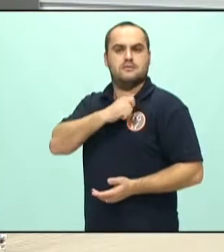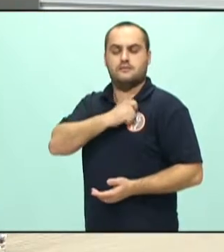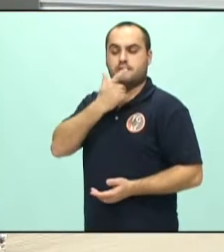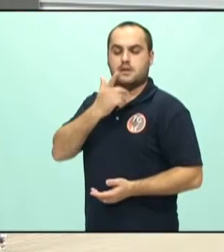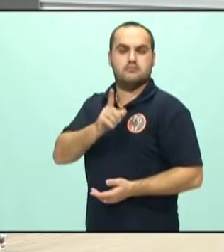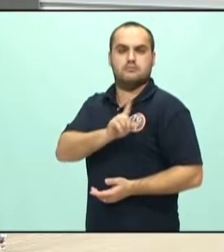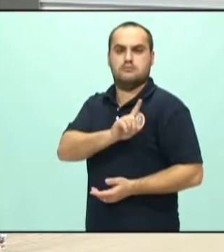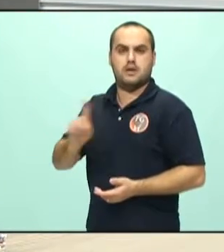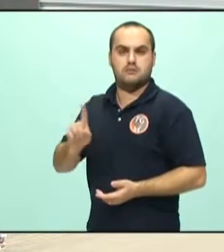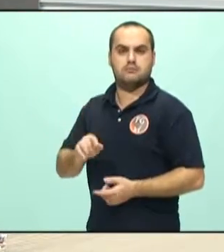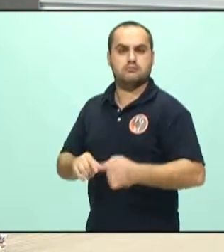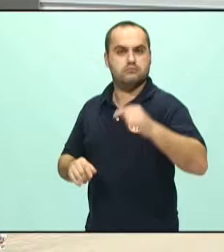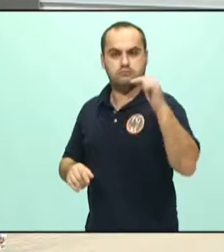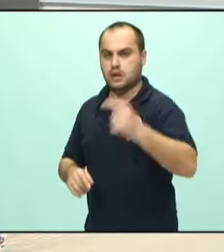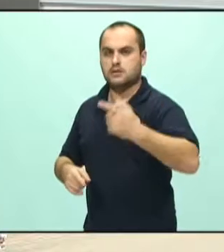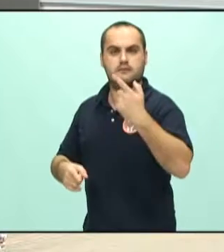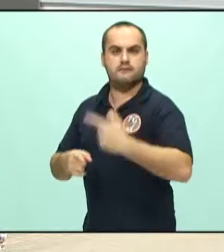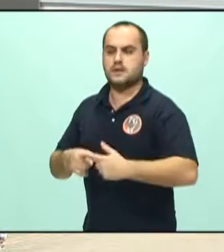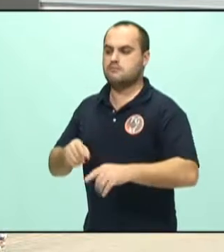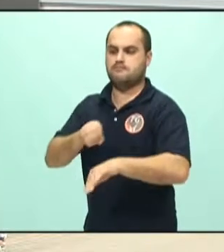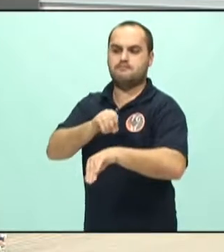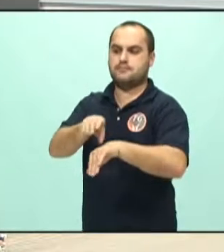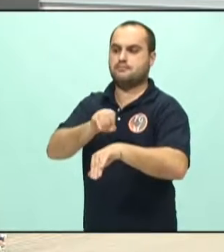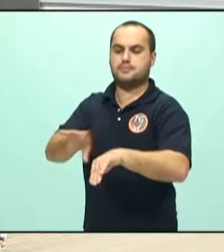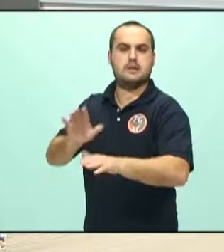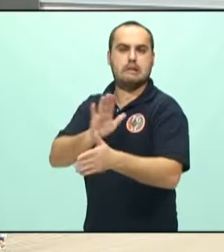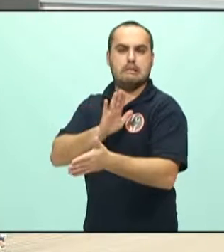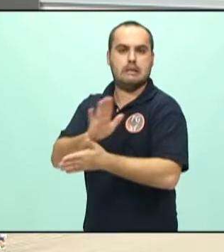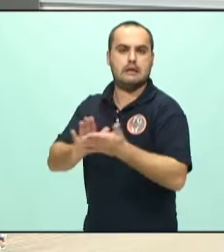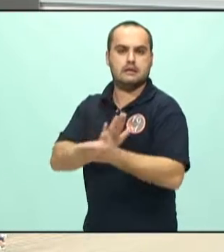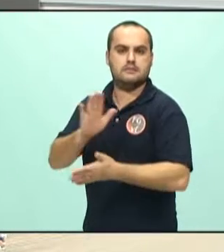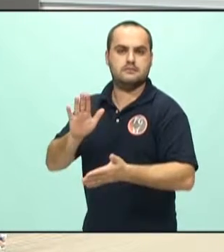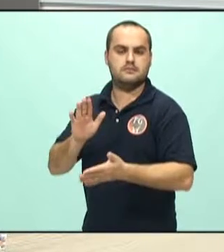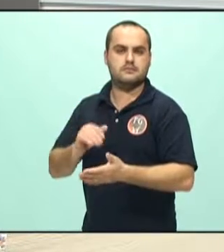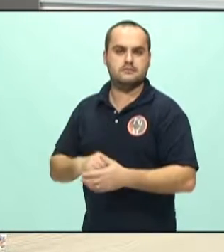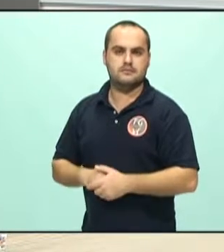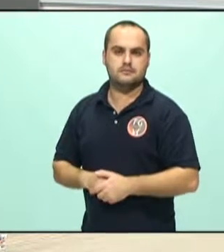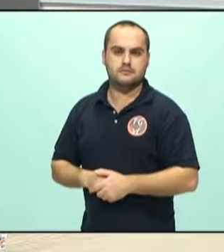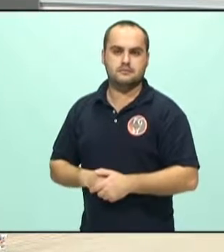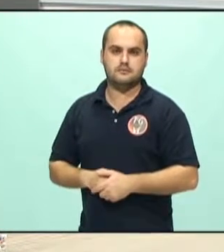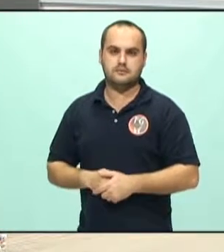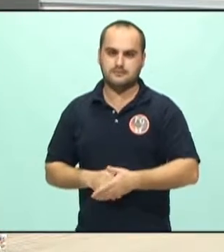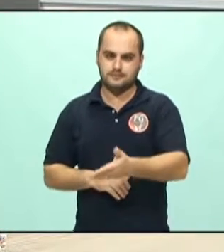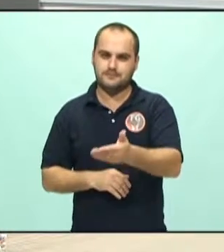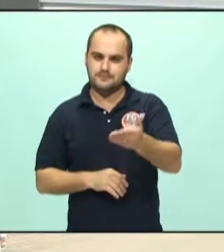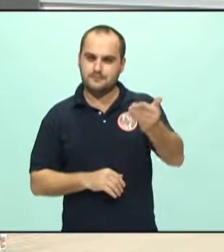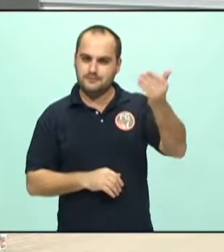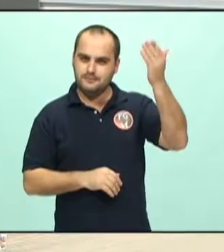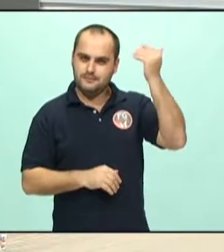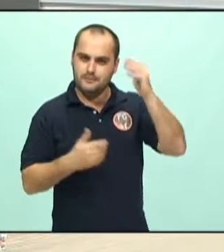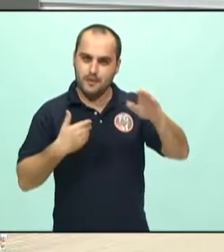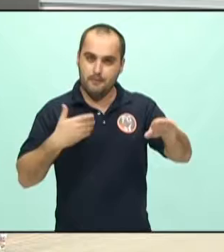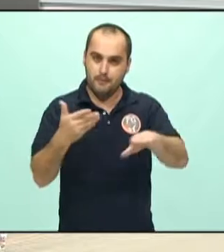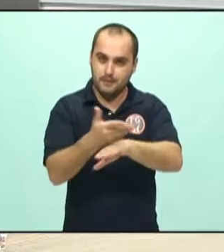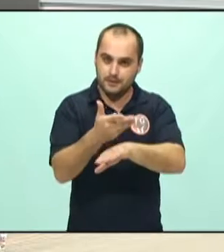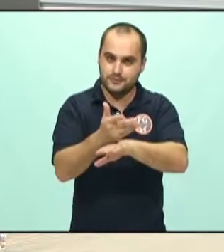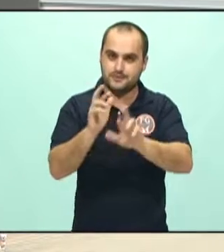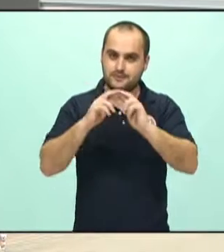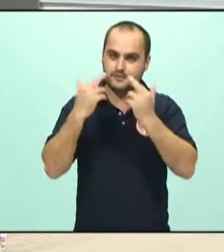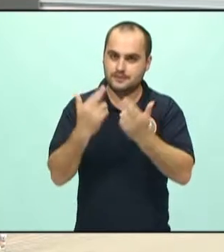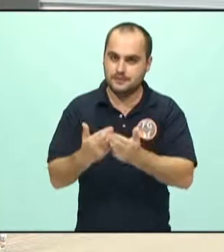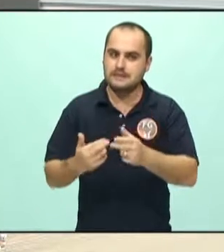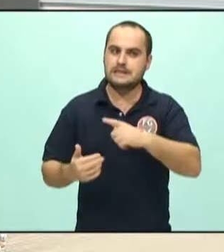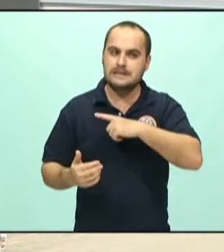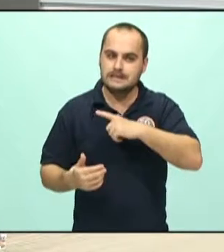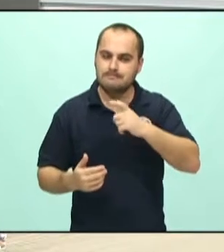dessa vez nós não vamos distribuir mas é das nas outras vezes que nós participamos dessas reuniões nós tínhamos esse